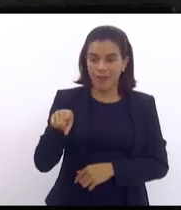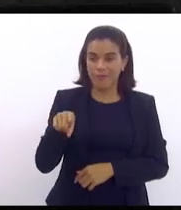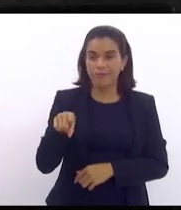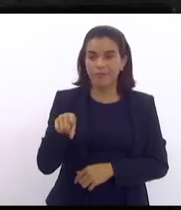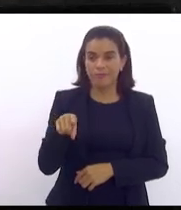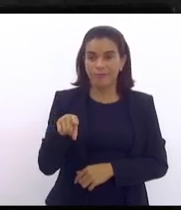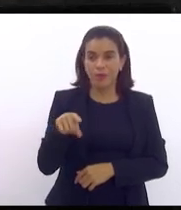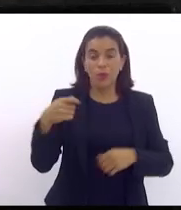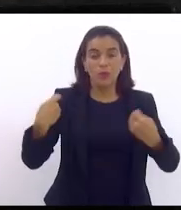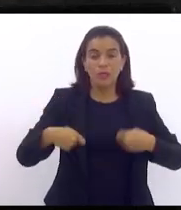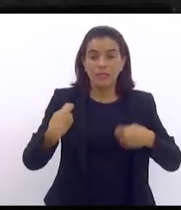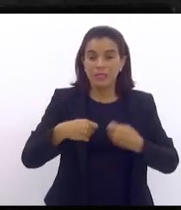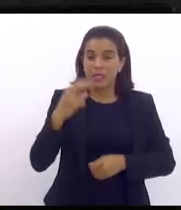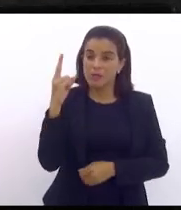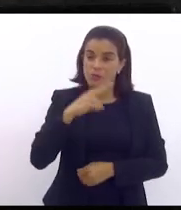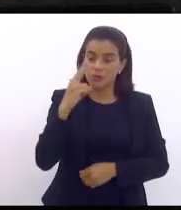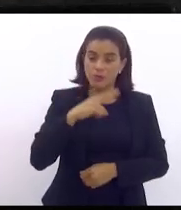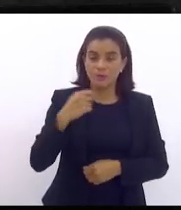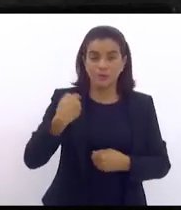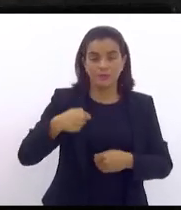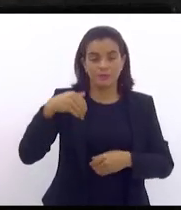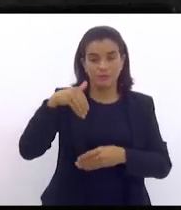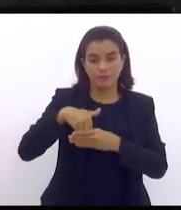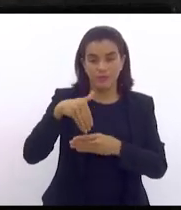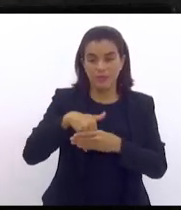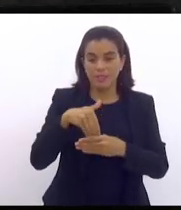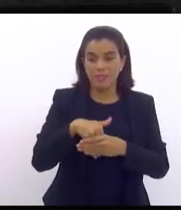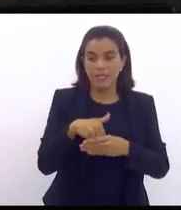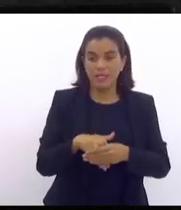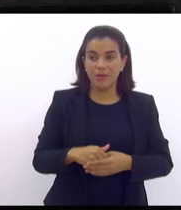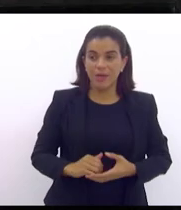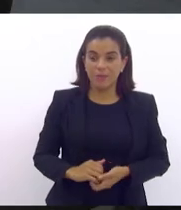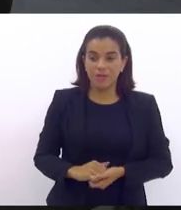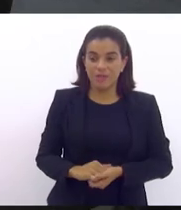com necessidade urgente de serem votados. Muito obrigado.